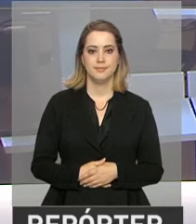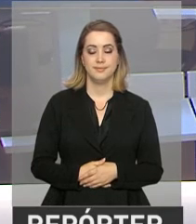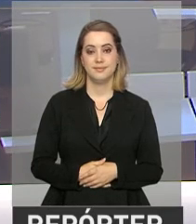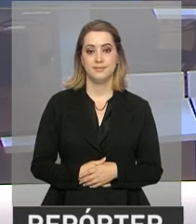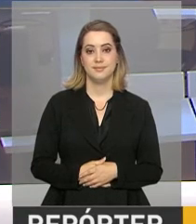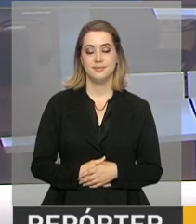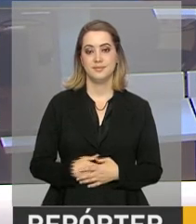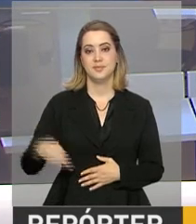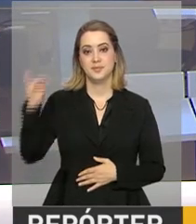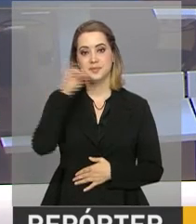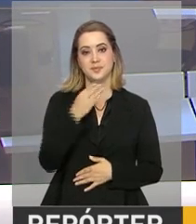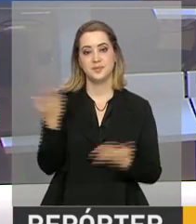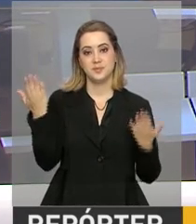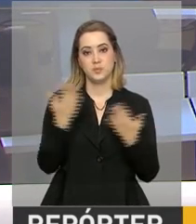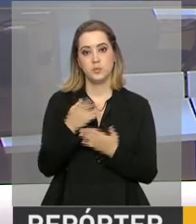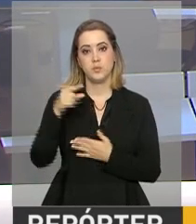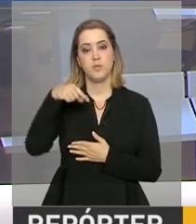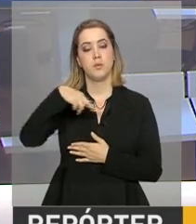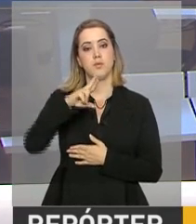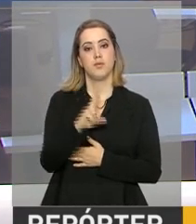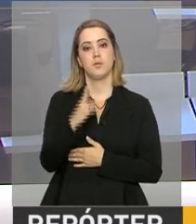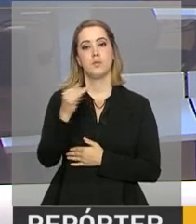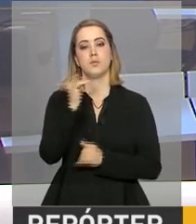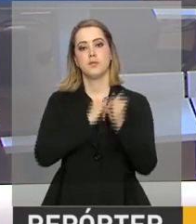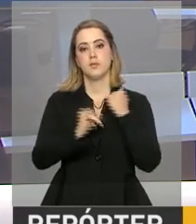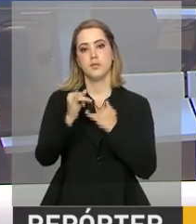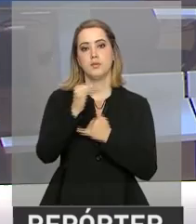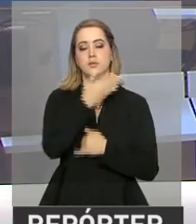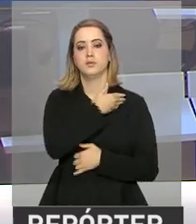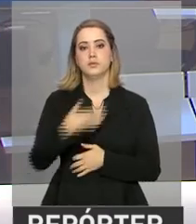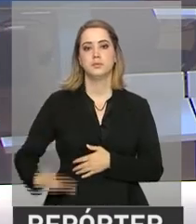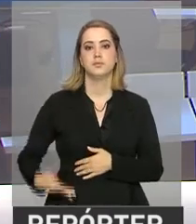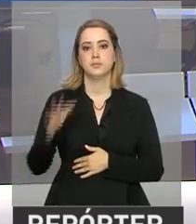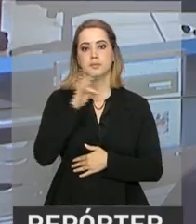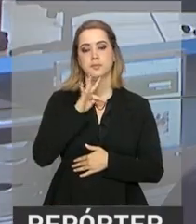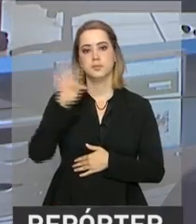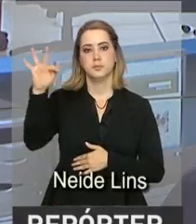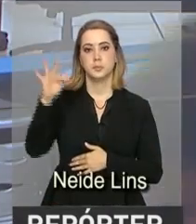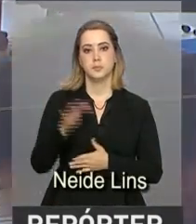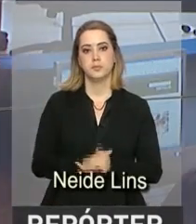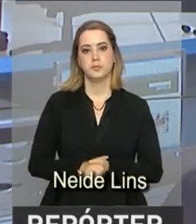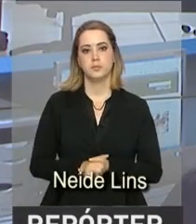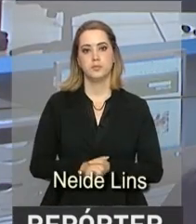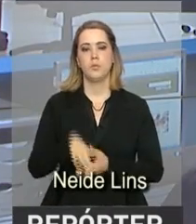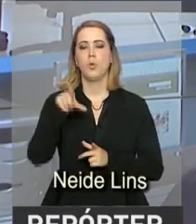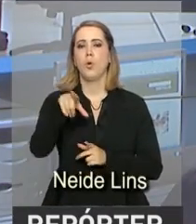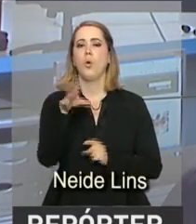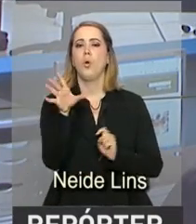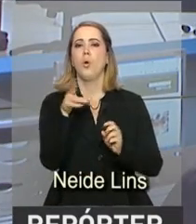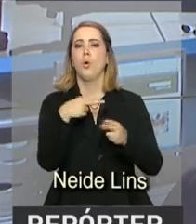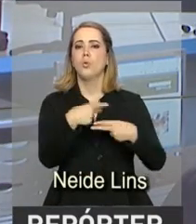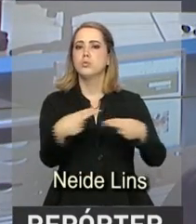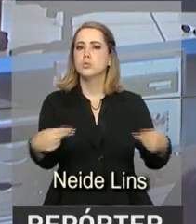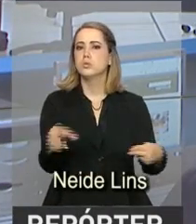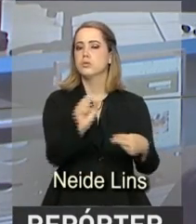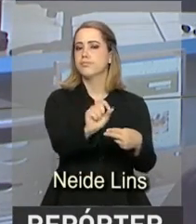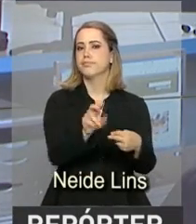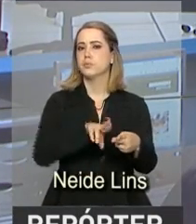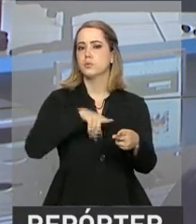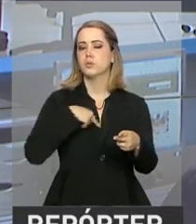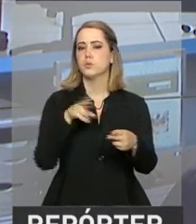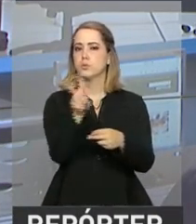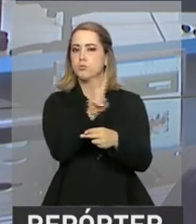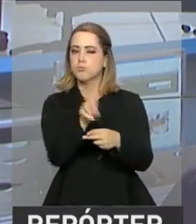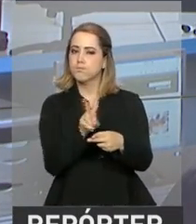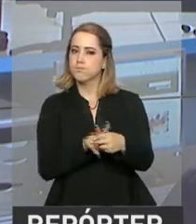lá estamos de volta com o repórter nbr notícias do governo federal os equipamentos de inspeção eletrônica usados nas